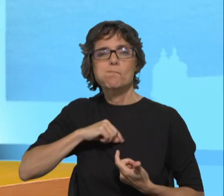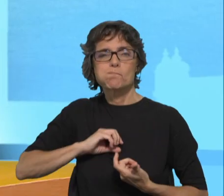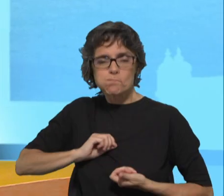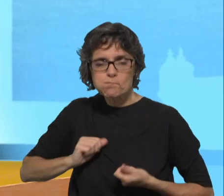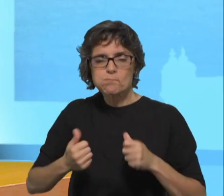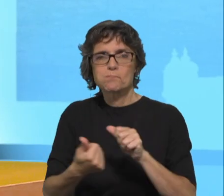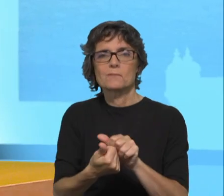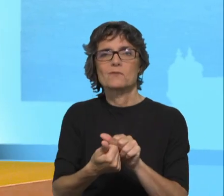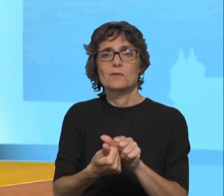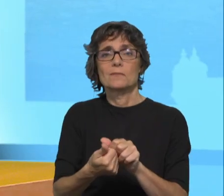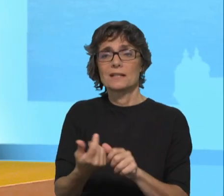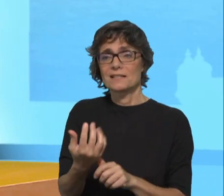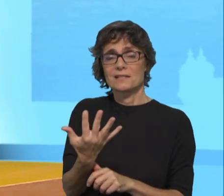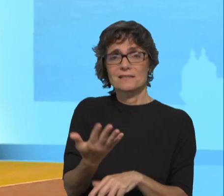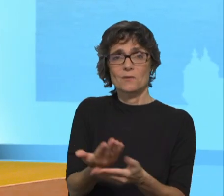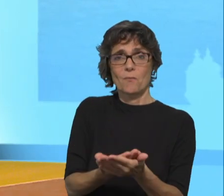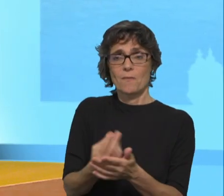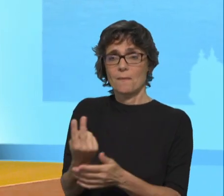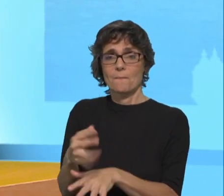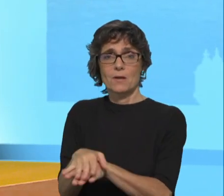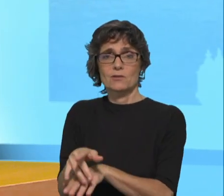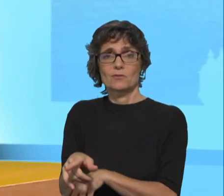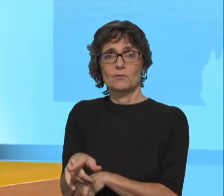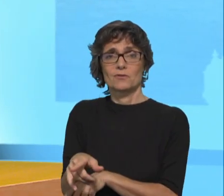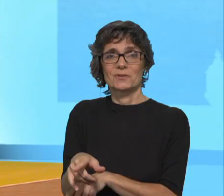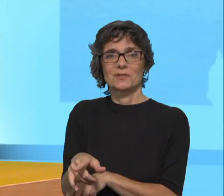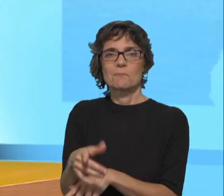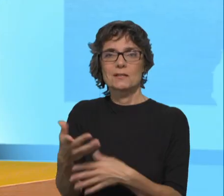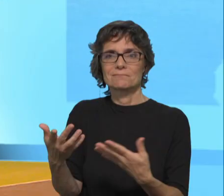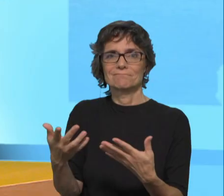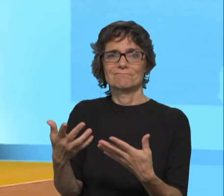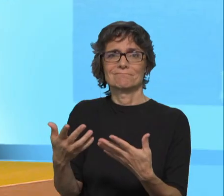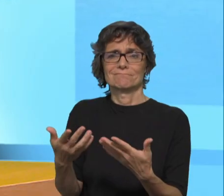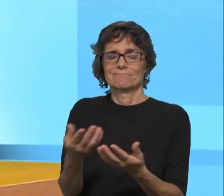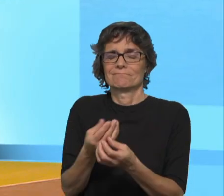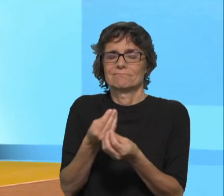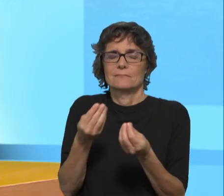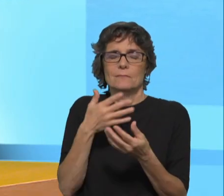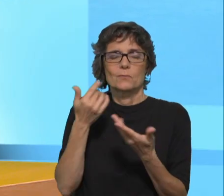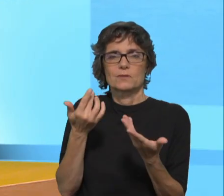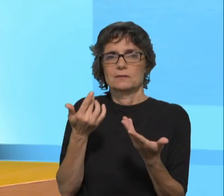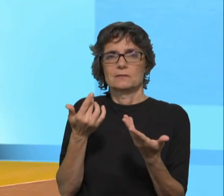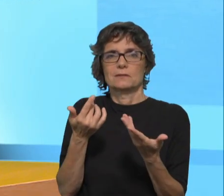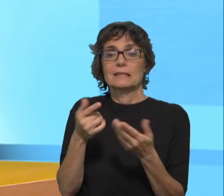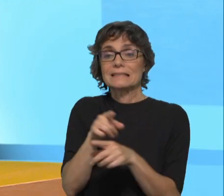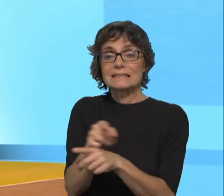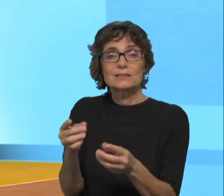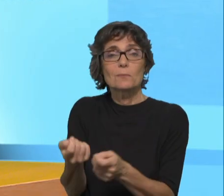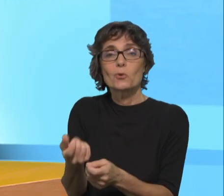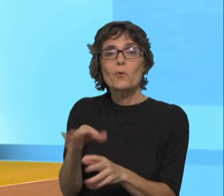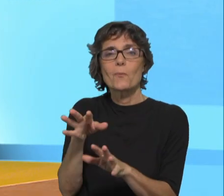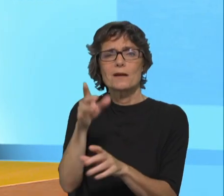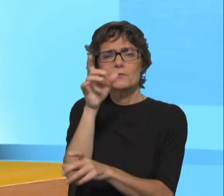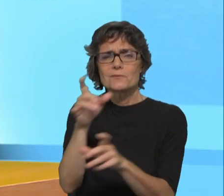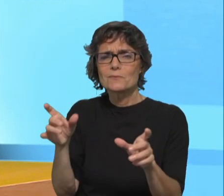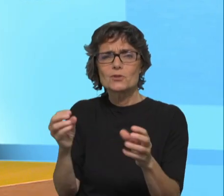E só são 5 pães e 2 peixes. E é o belo de nós percebermos isso, de percebermos que quando, por muito